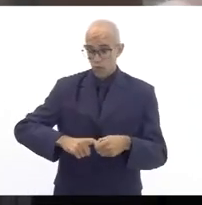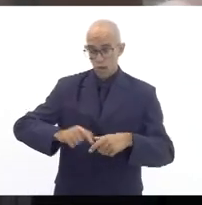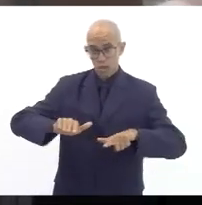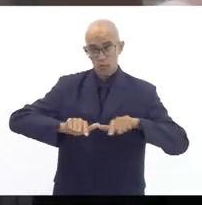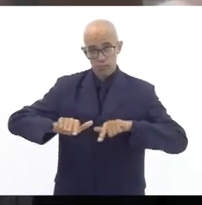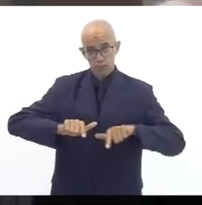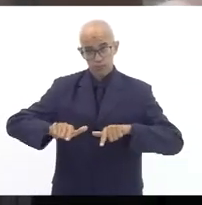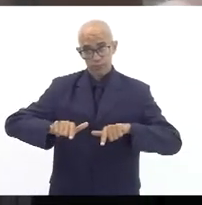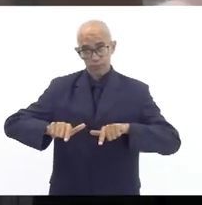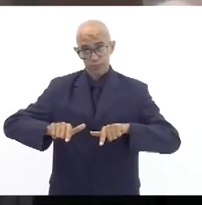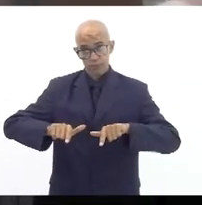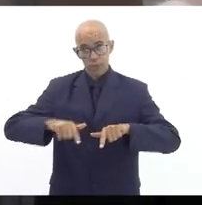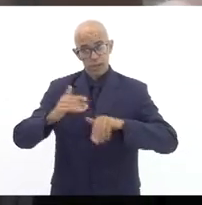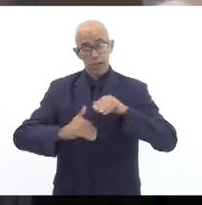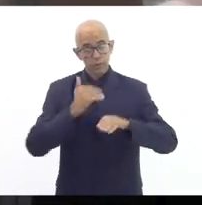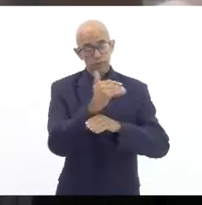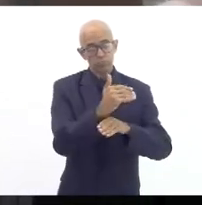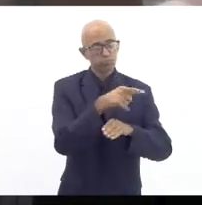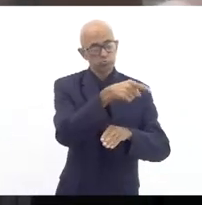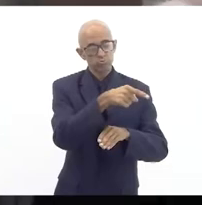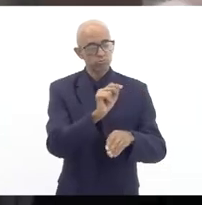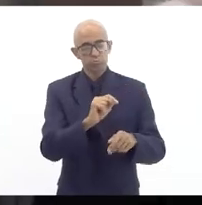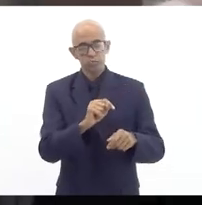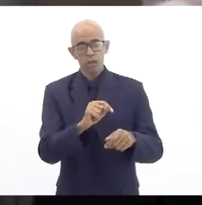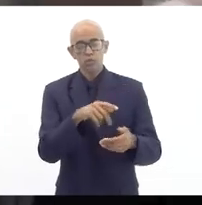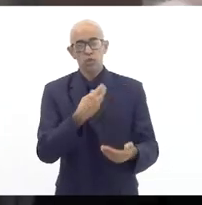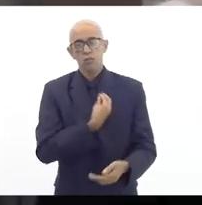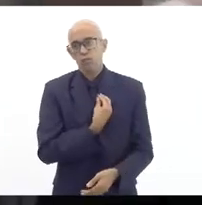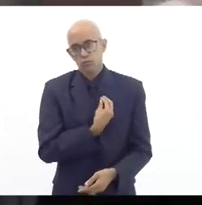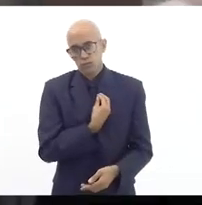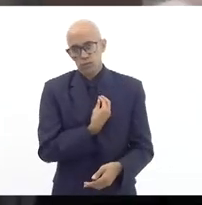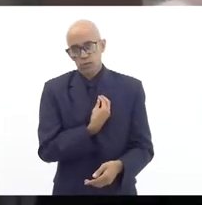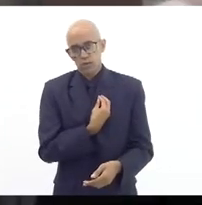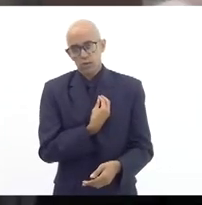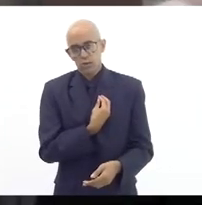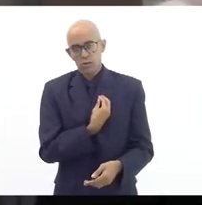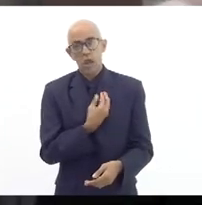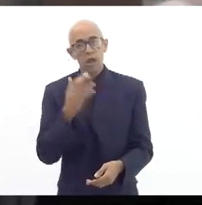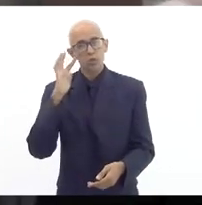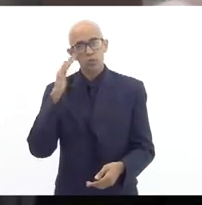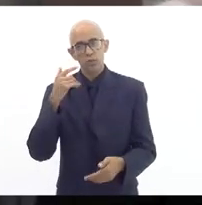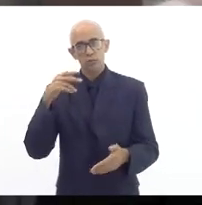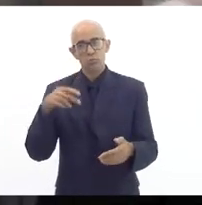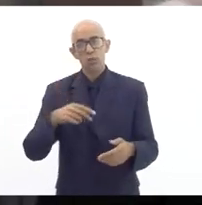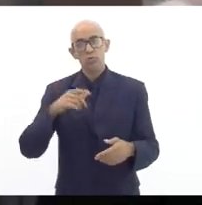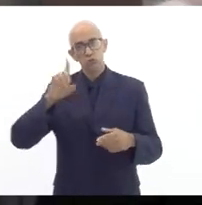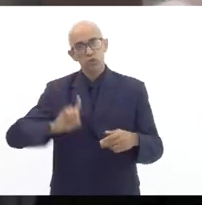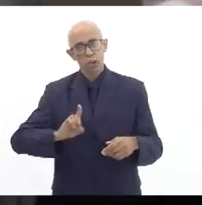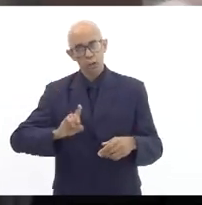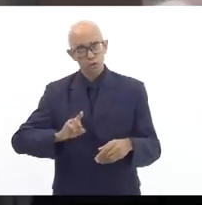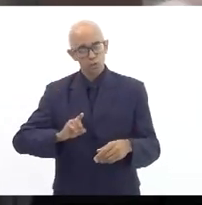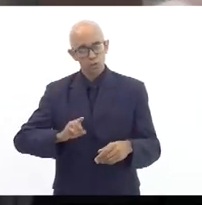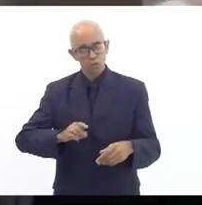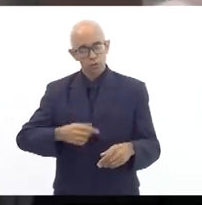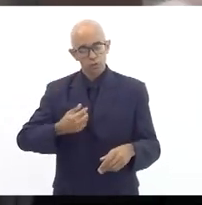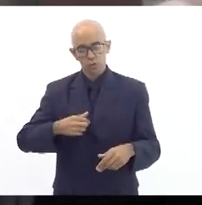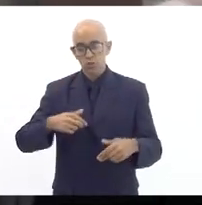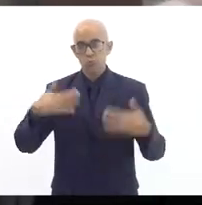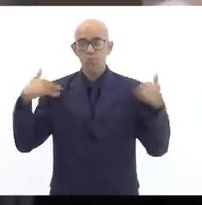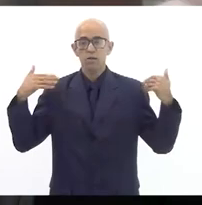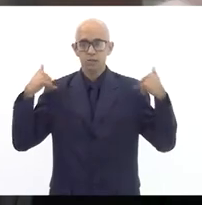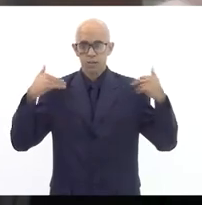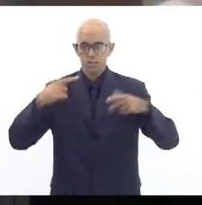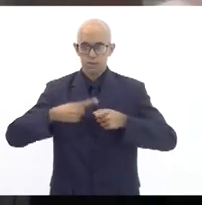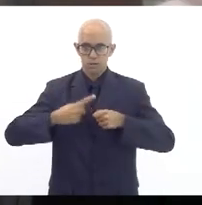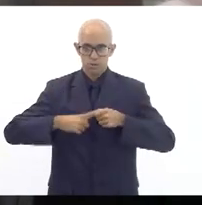que têm a sua realidade definida e determinada pela possibilidade de se deslocar pela cidade. Então, o que a gente tem que apontar aqui é,